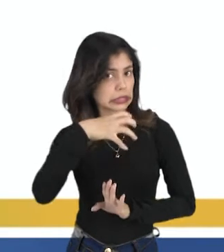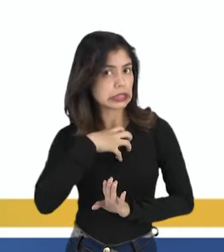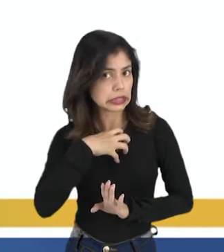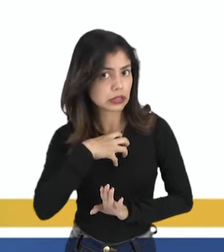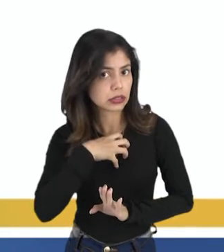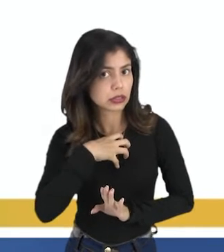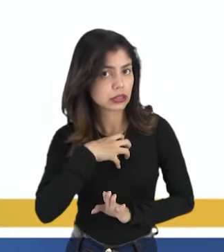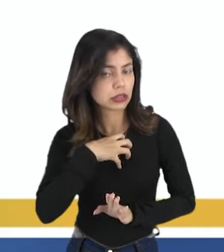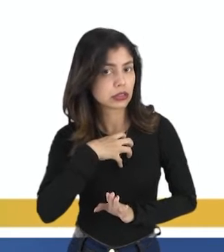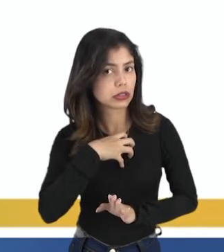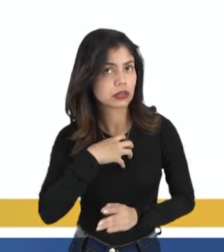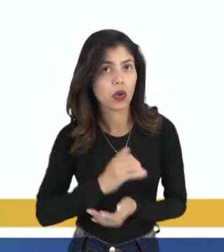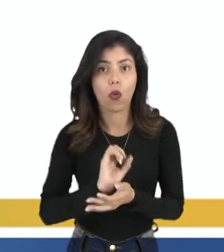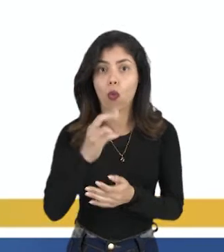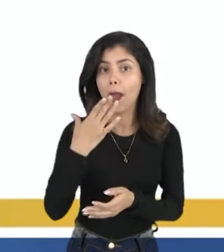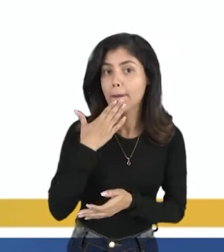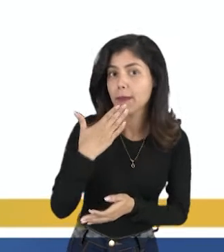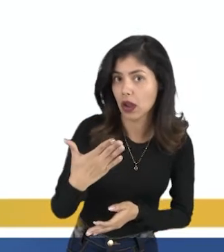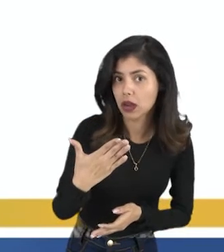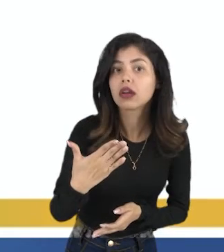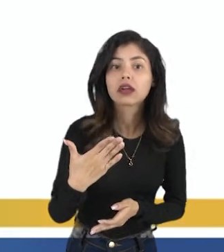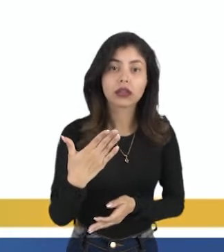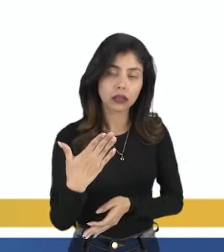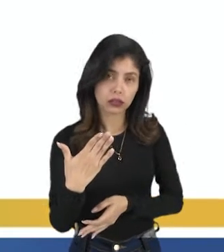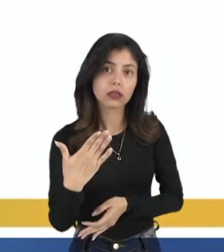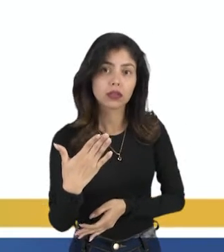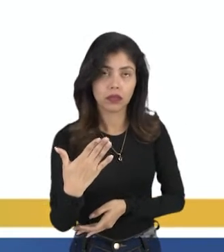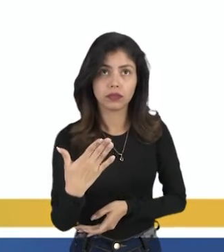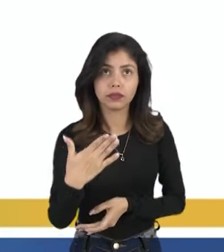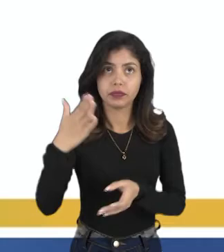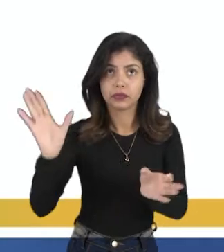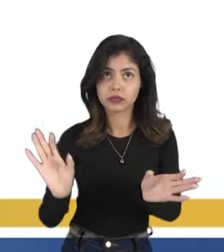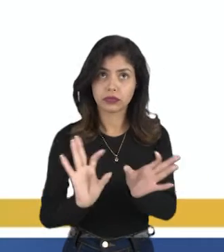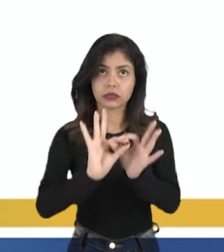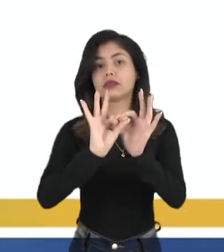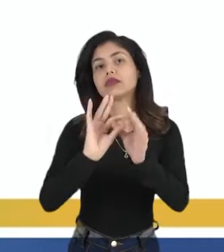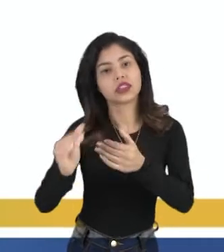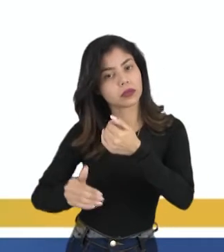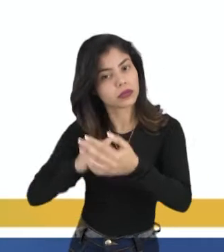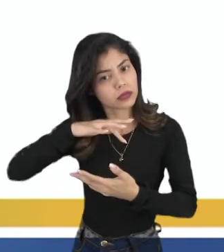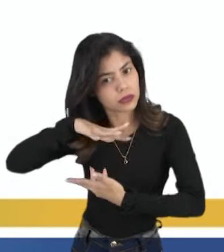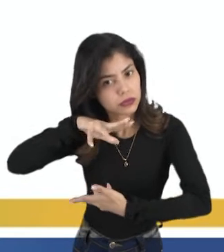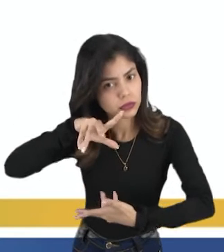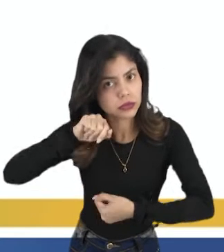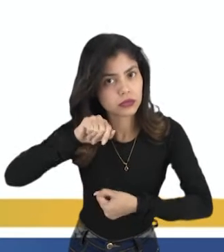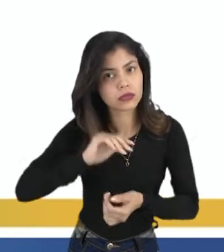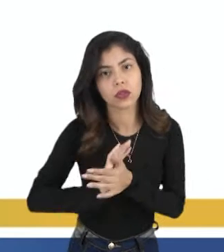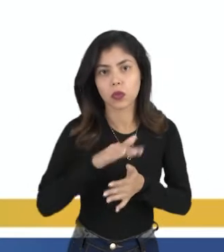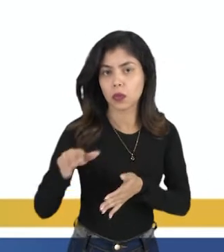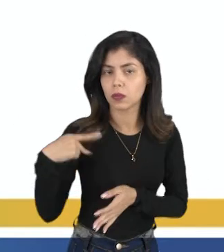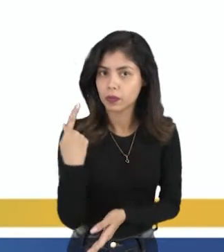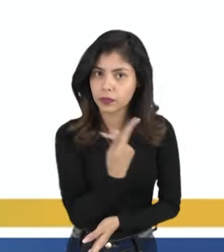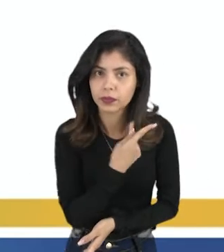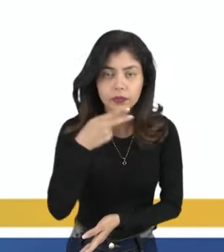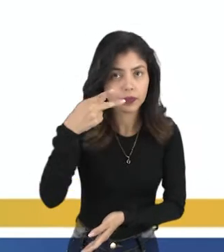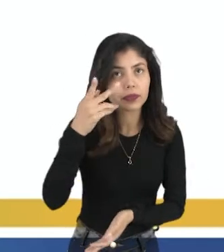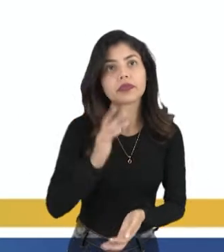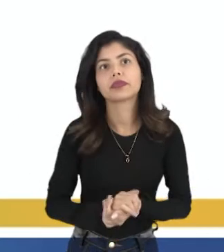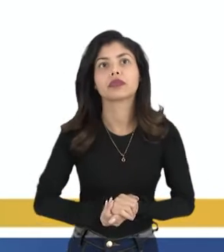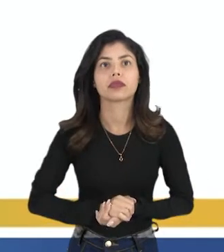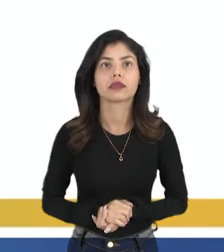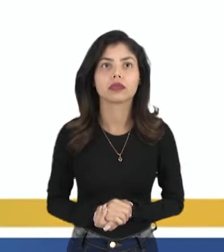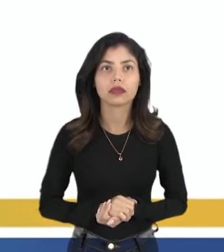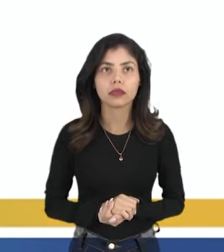sentido? Ou ele pede para que se integrem ao processo de globalização, quando ele fala